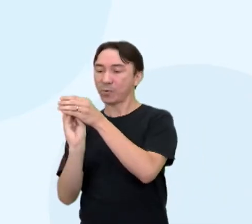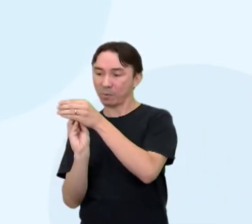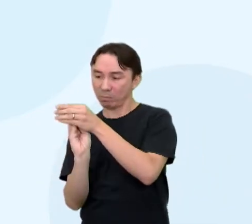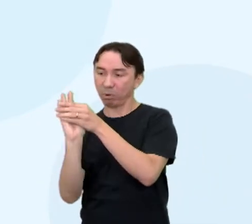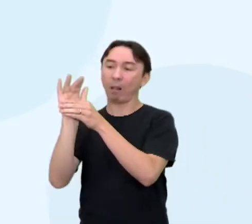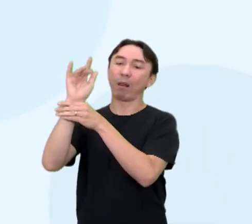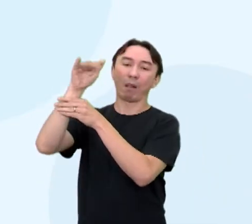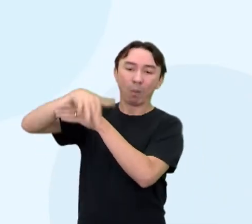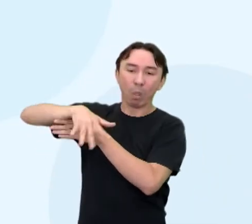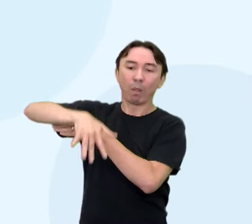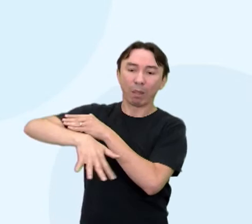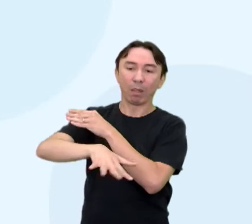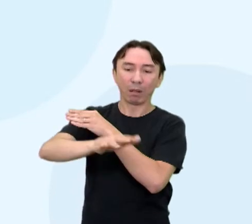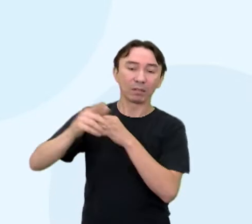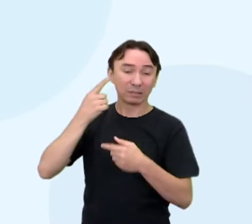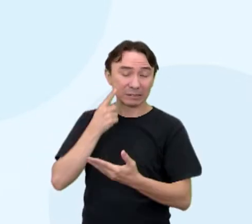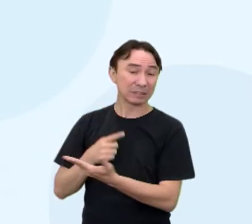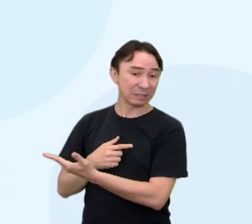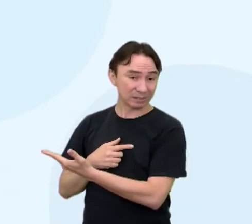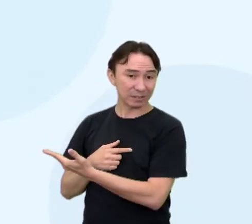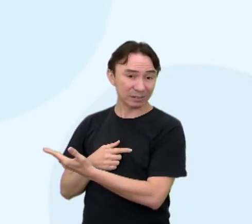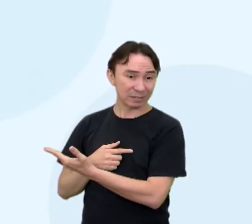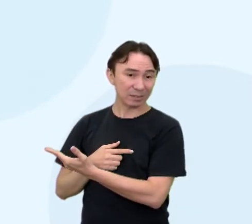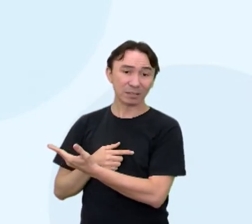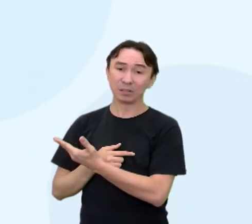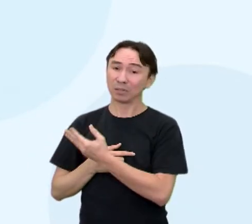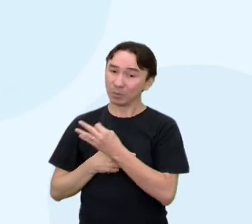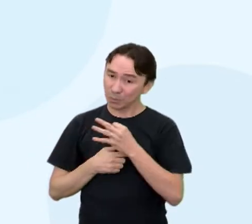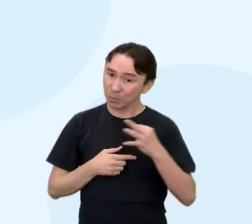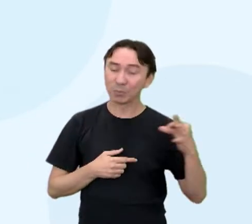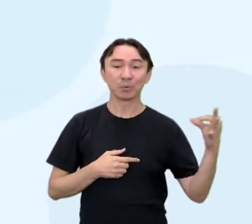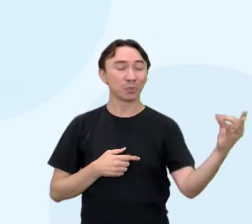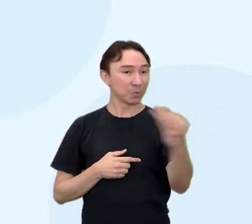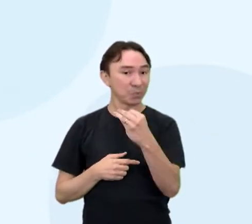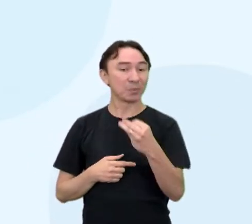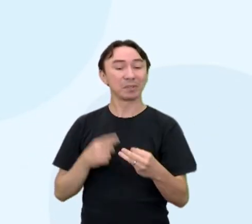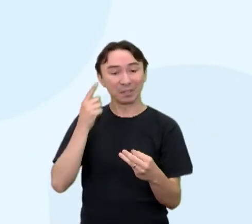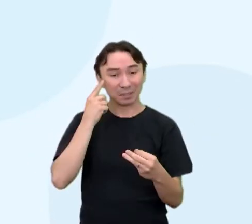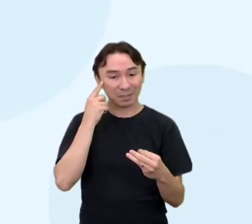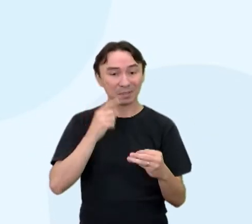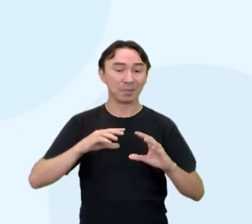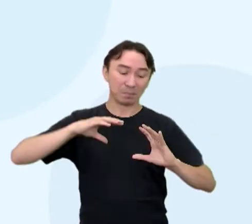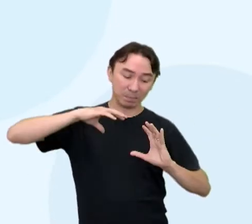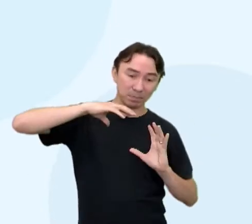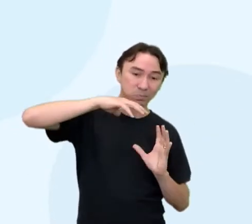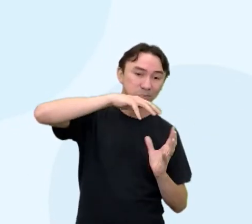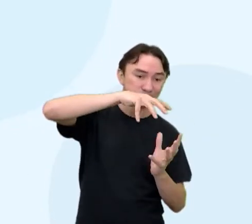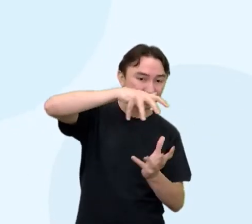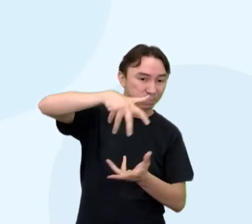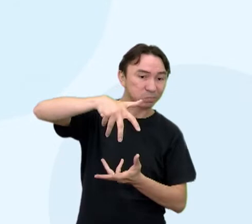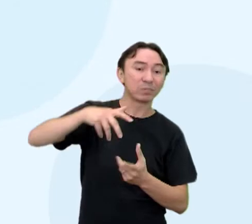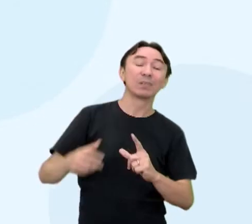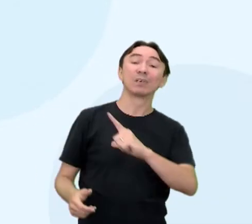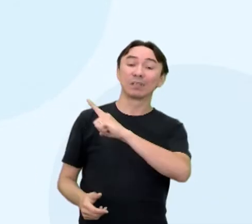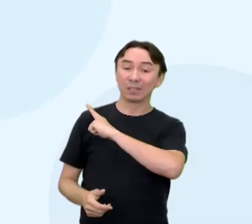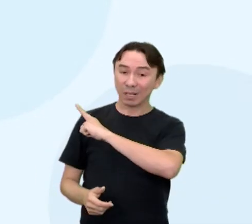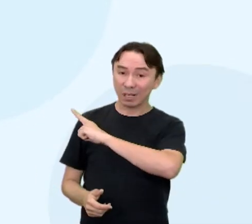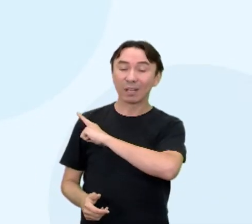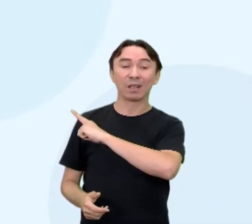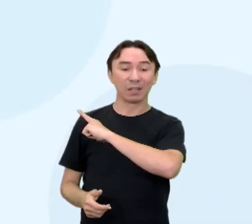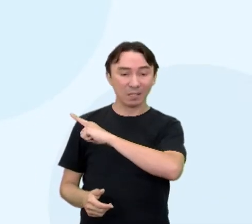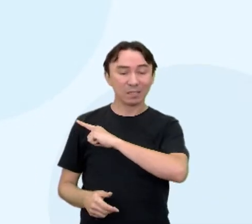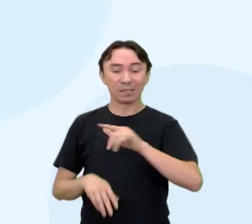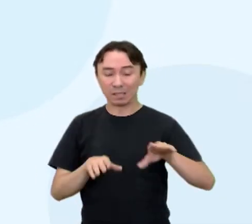toda a superfície do planeta ele sofre aí as consequências, né, dos impactos e dos afastamentos aí das